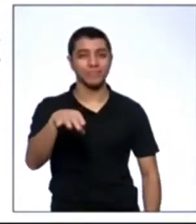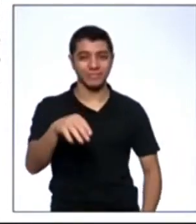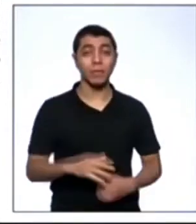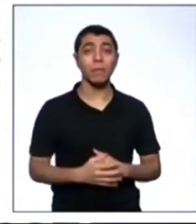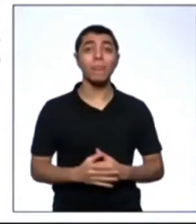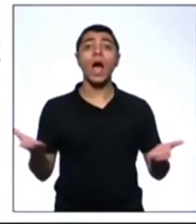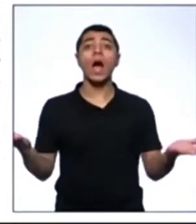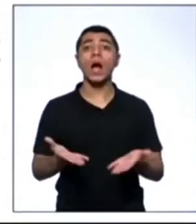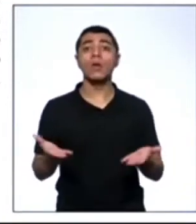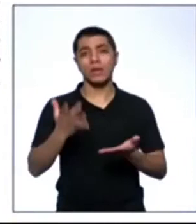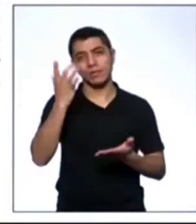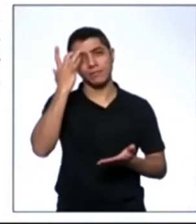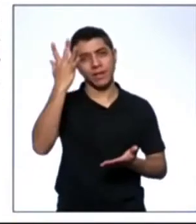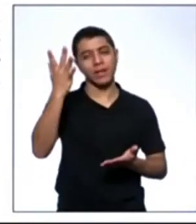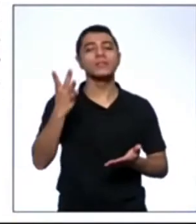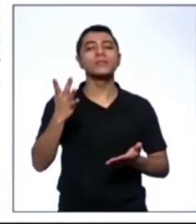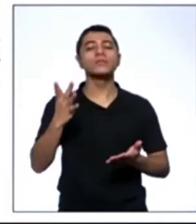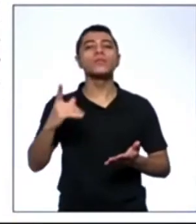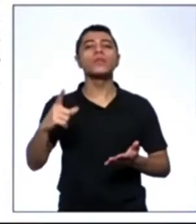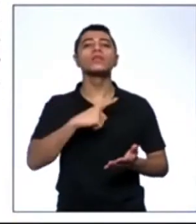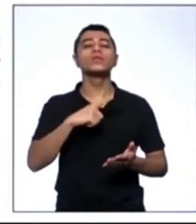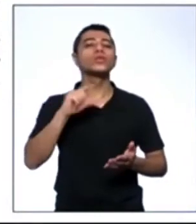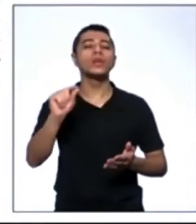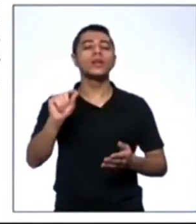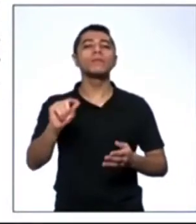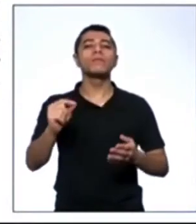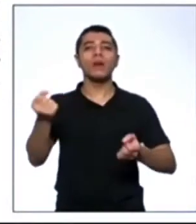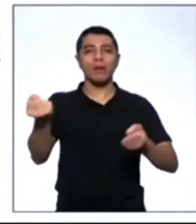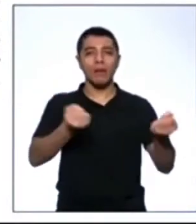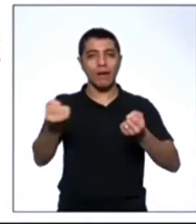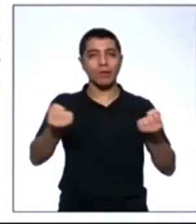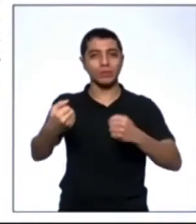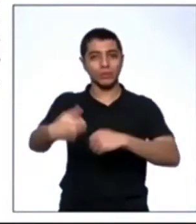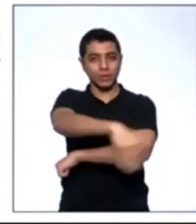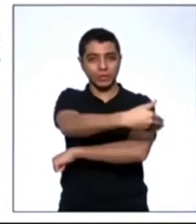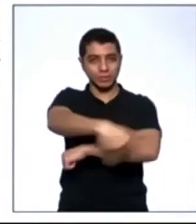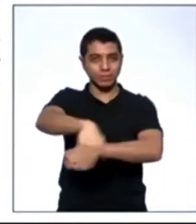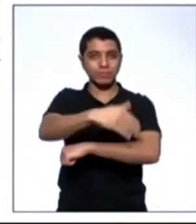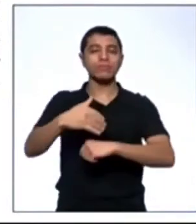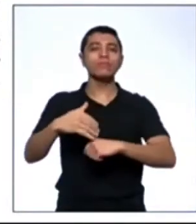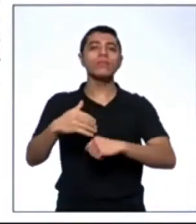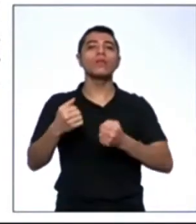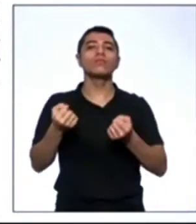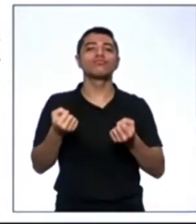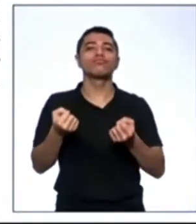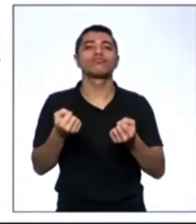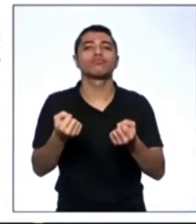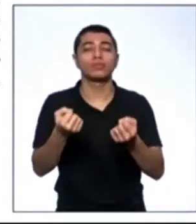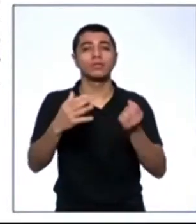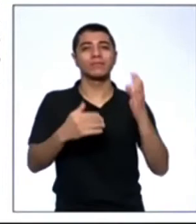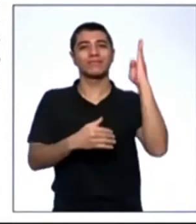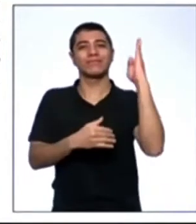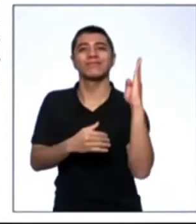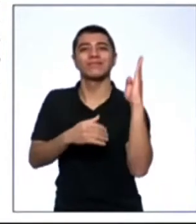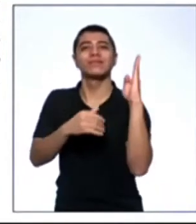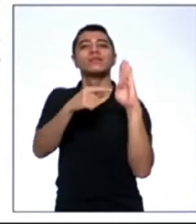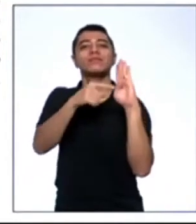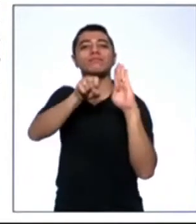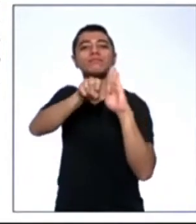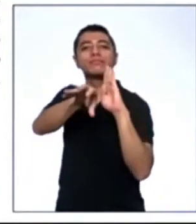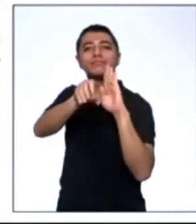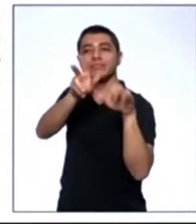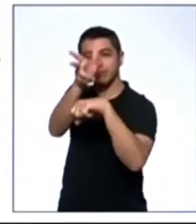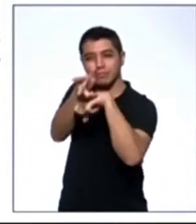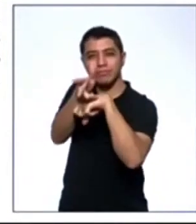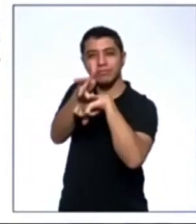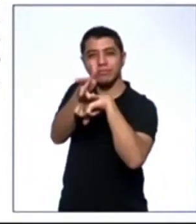do operador, né? A distância entre os sensores é de 2 metros e o tempo medido por um circuito eletrônico. O tempo